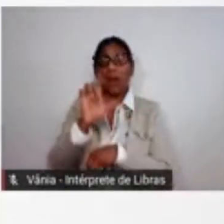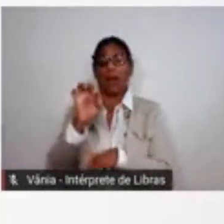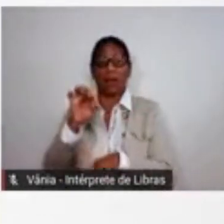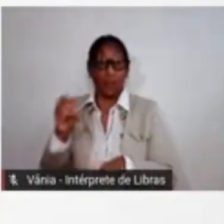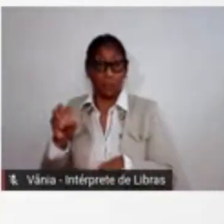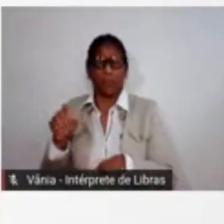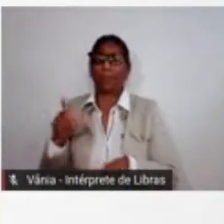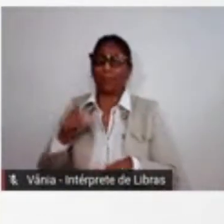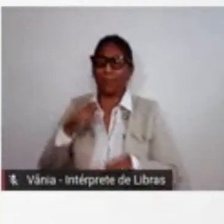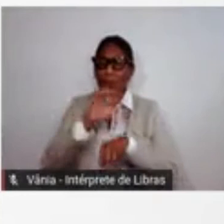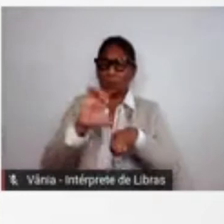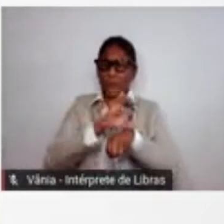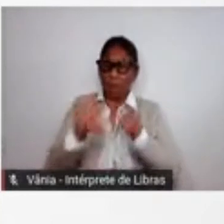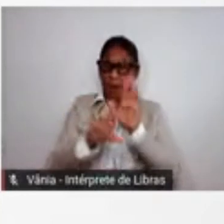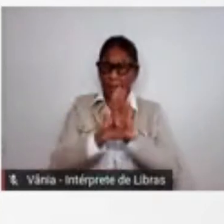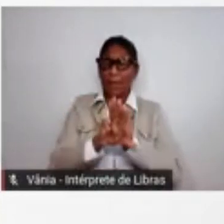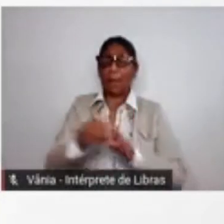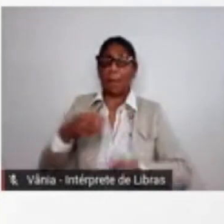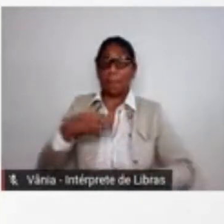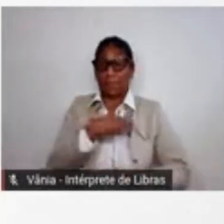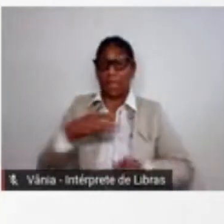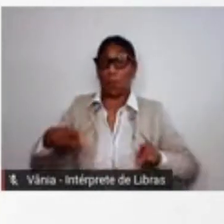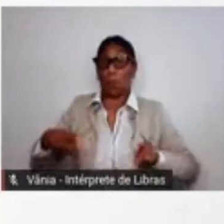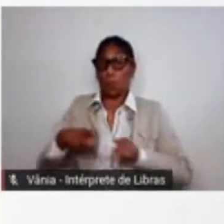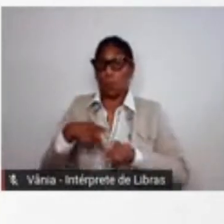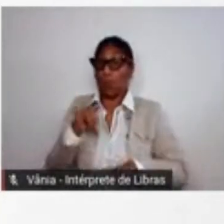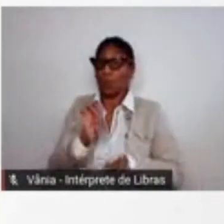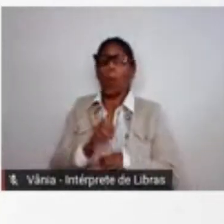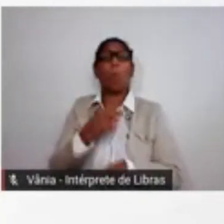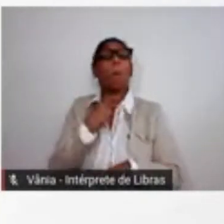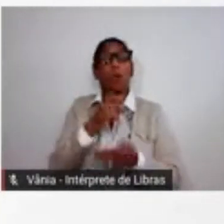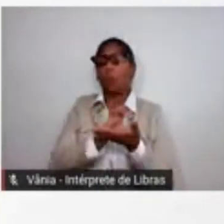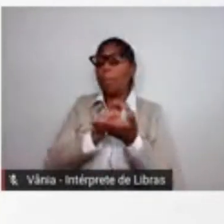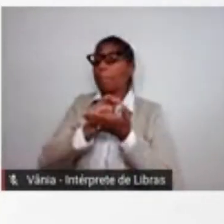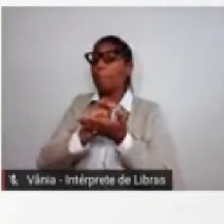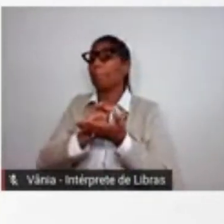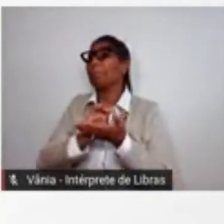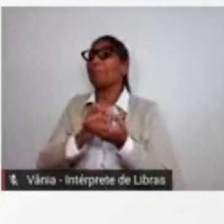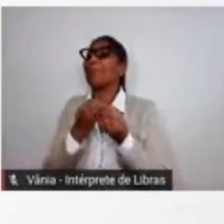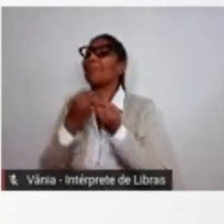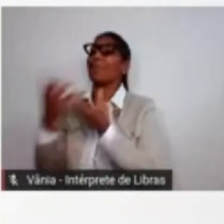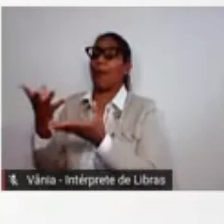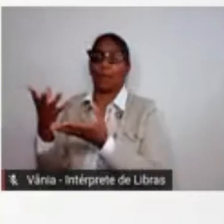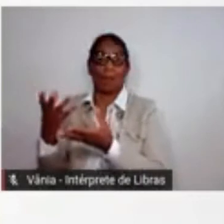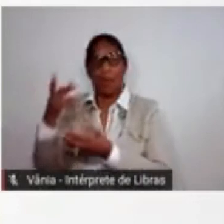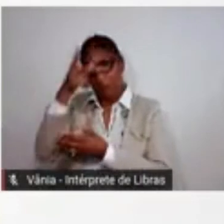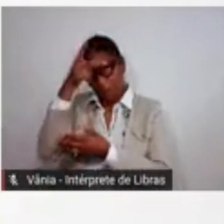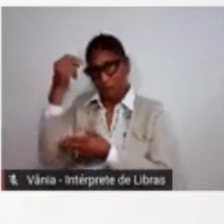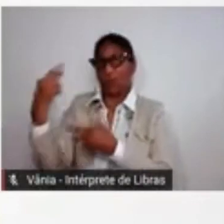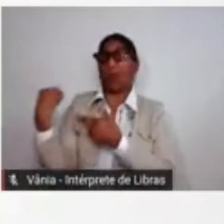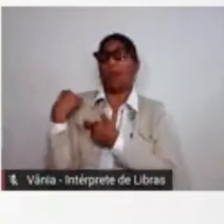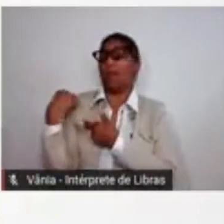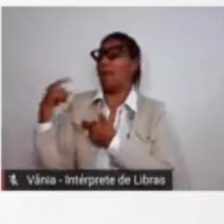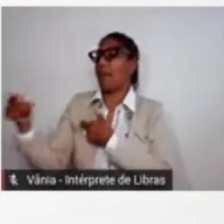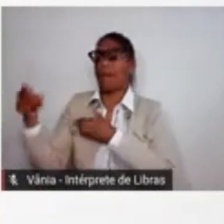Constituição, o entendimento do Ministério Público de Contas é de que o Estado não pode repassar para os prefeitos a autonomia para definir os próprios regramentos.